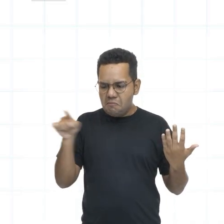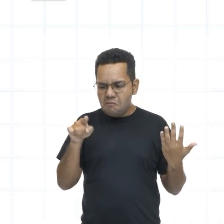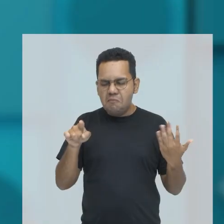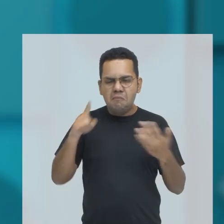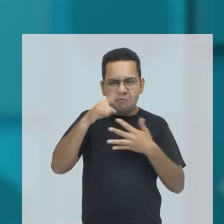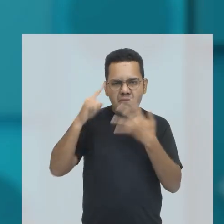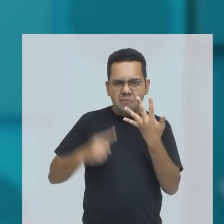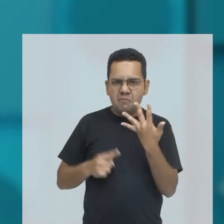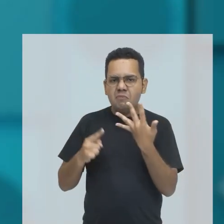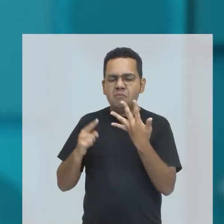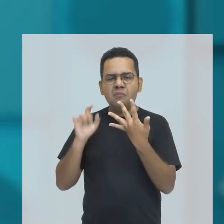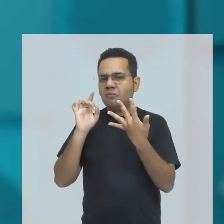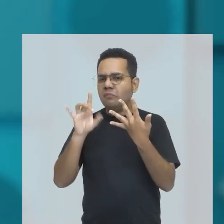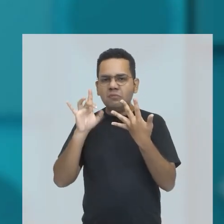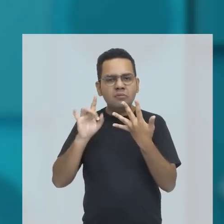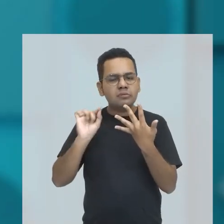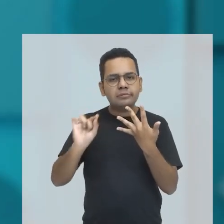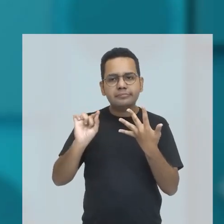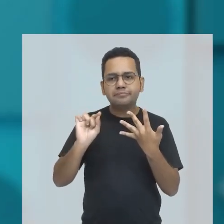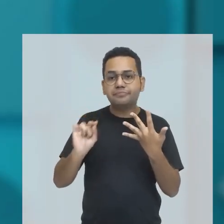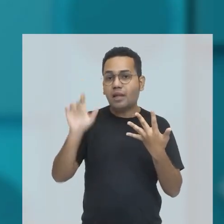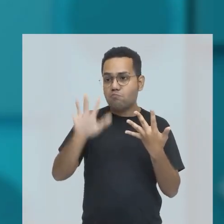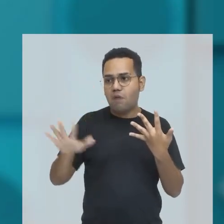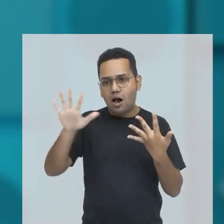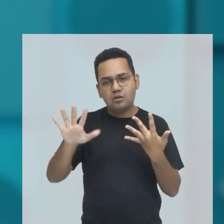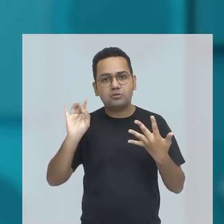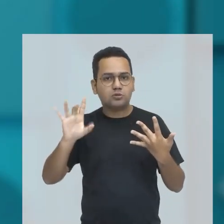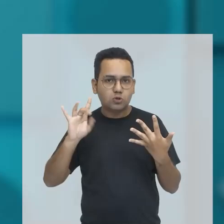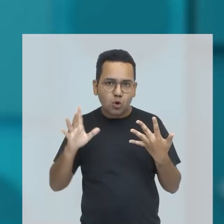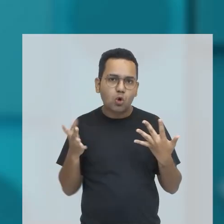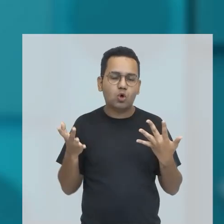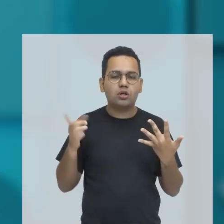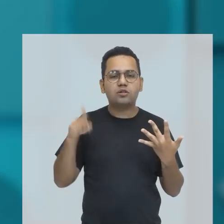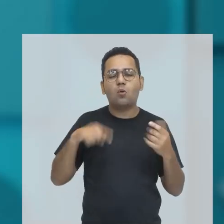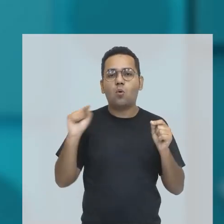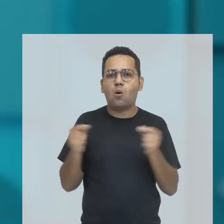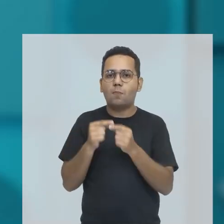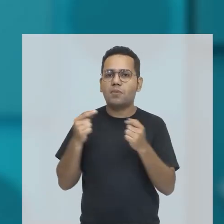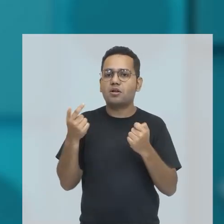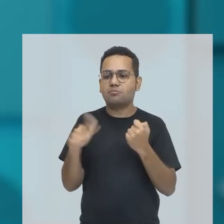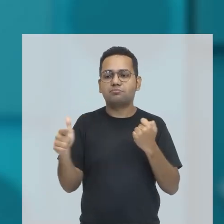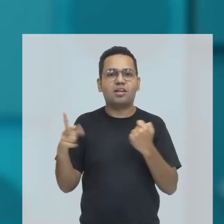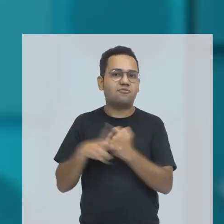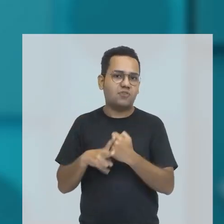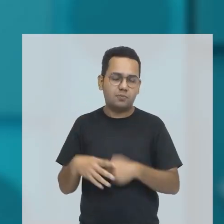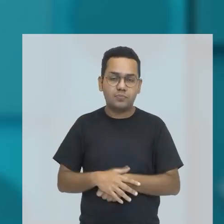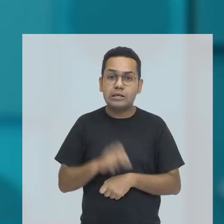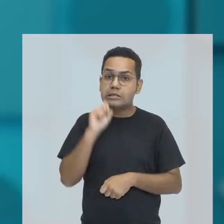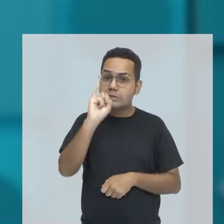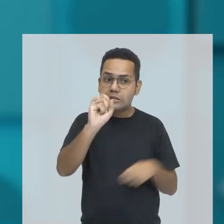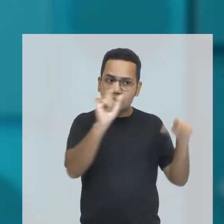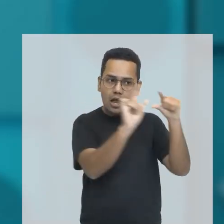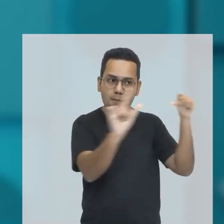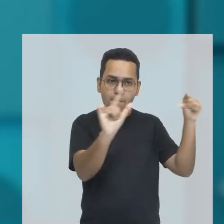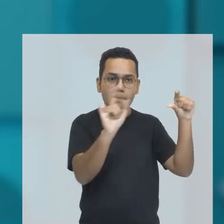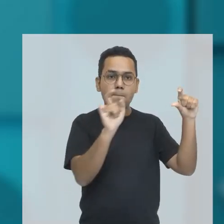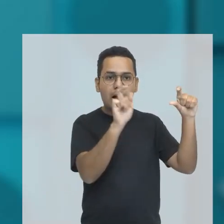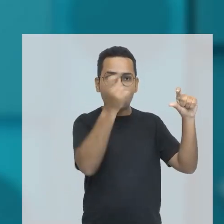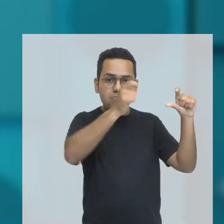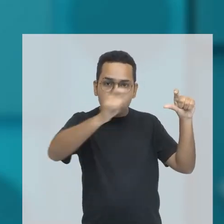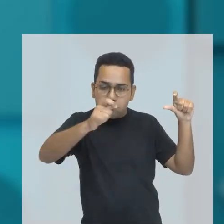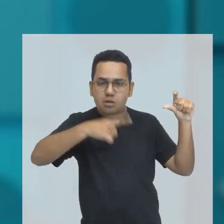trata-se de sinais, né, de uma linguagem não verbal, ok? Se tiver alguma coisa escrita, aí já temos, no